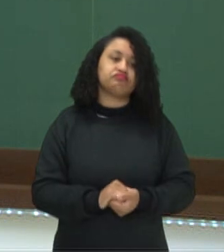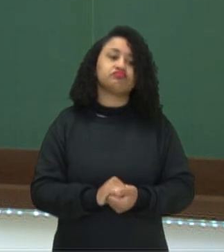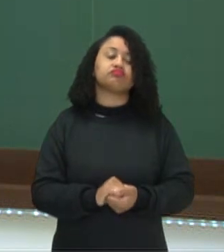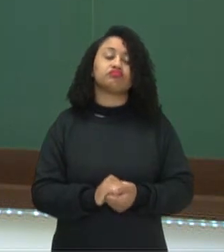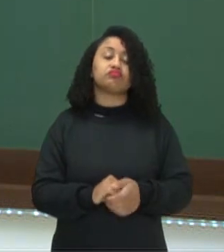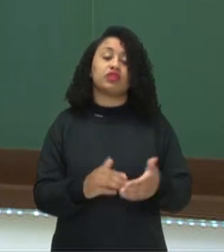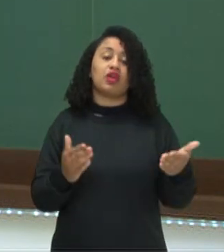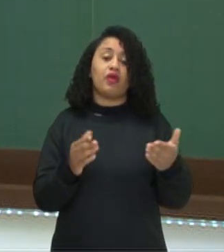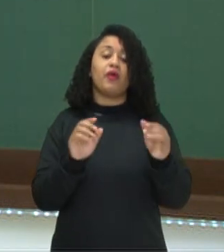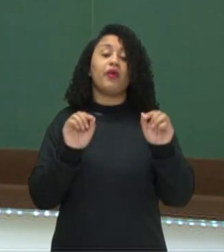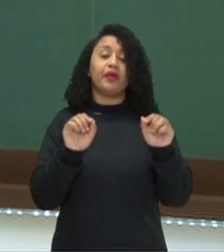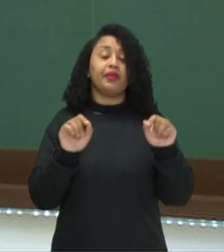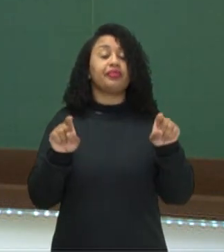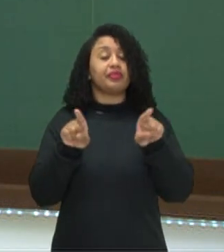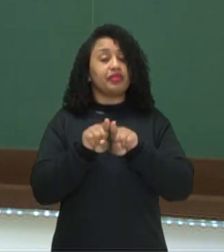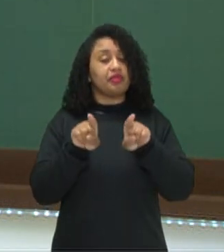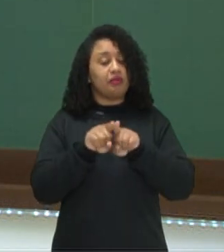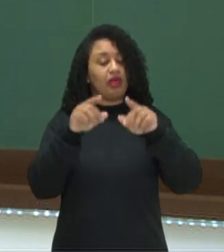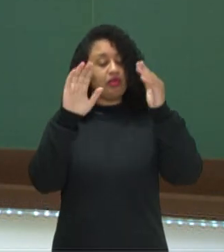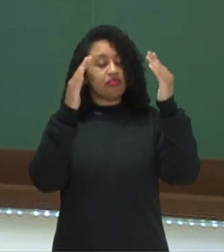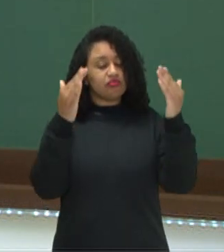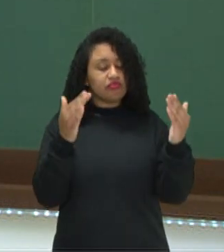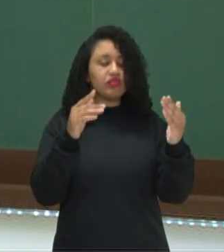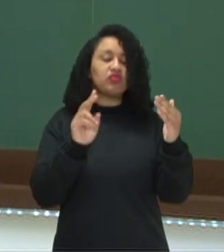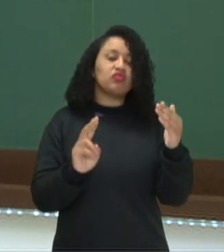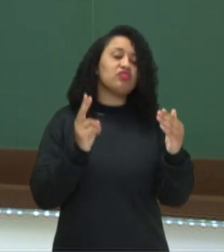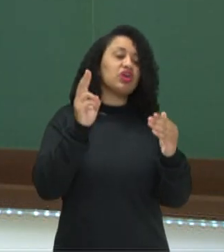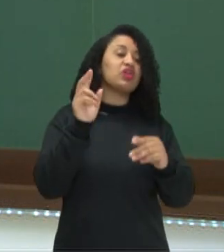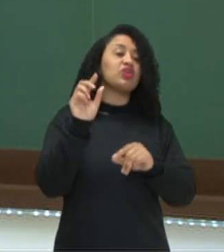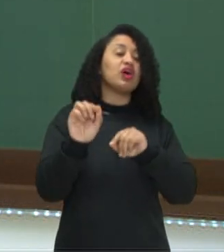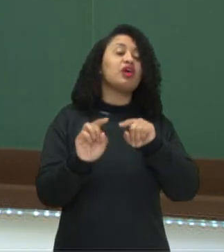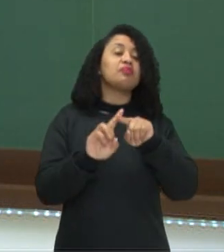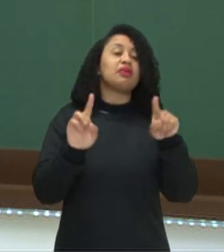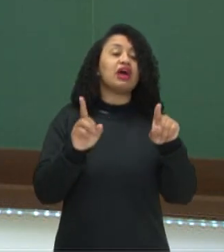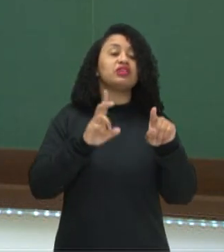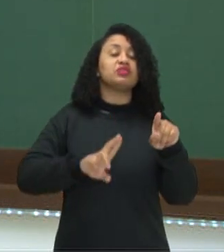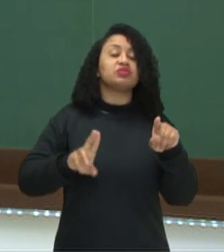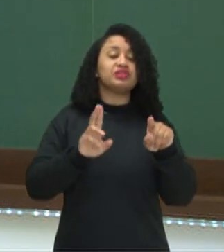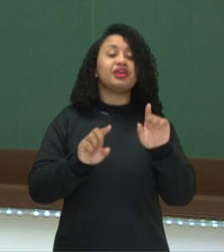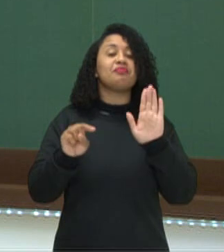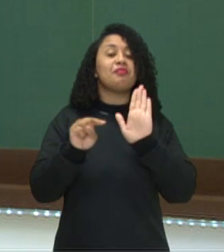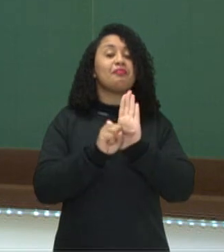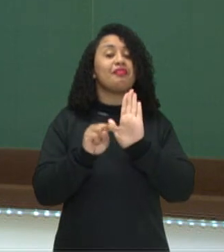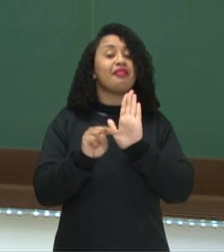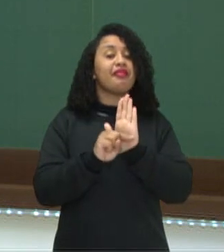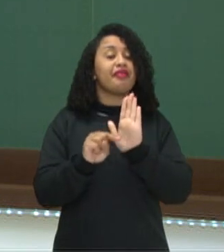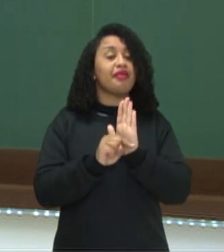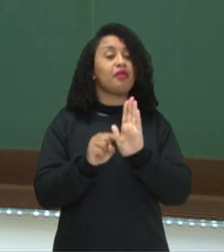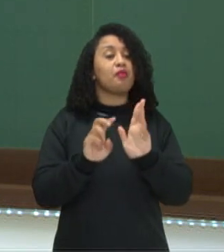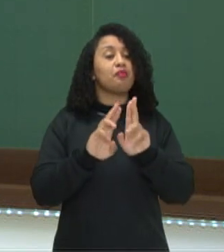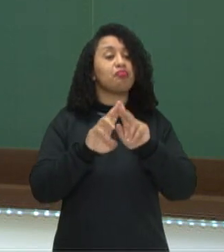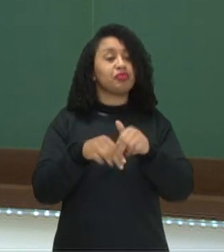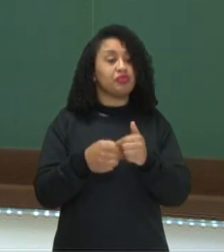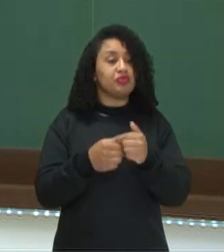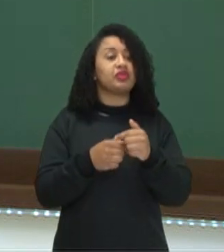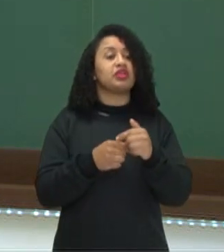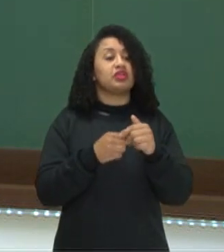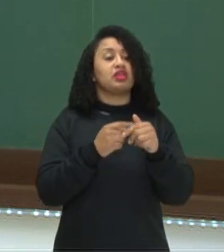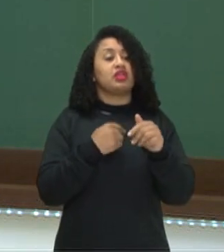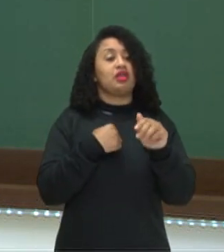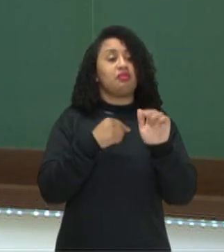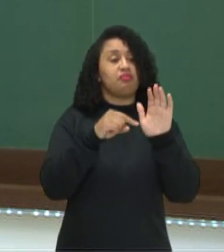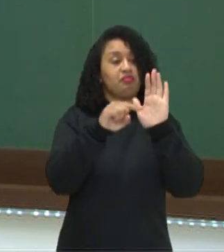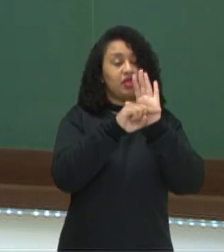Agora, fazemos a mesma análise com os mesmos valores, mas nós utilizamos o sinal de menos, por isso que tem menos